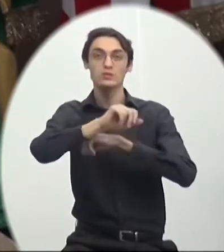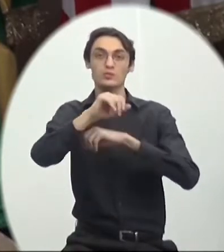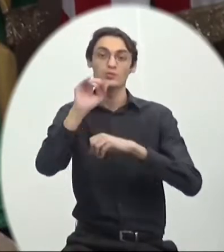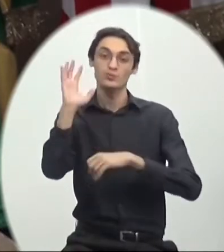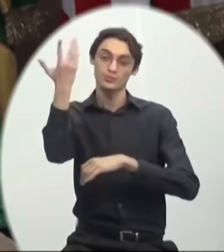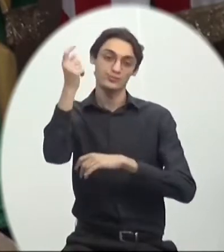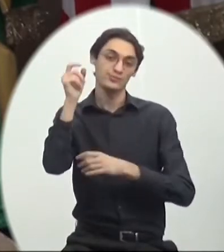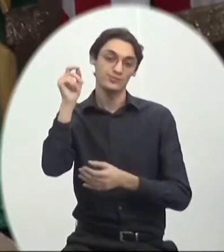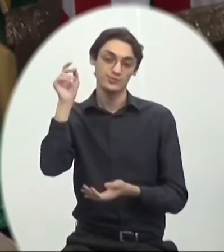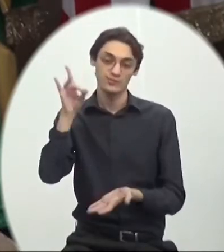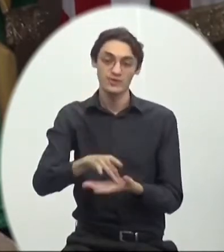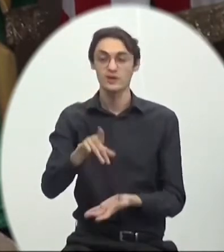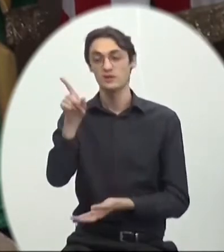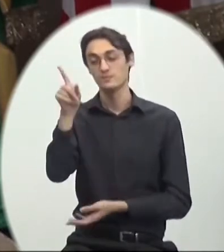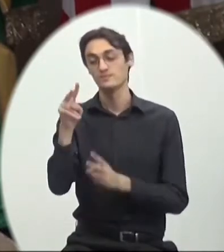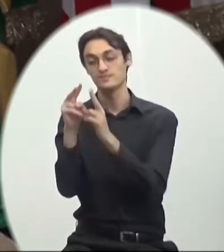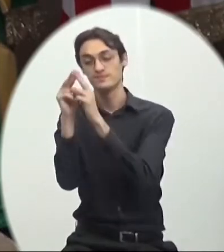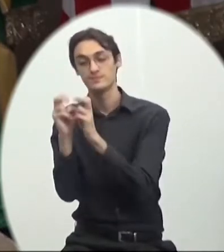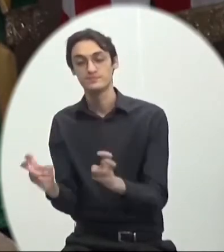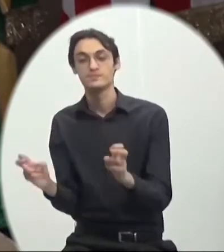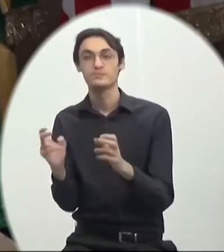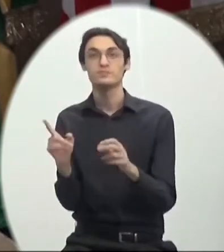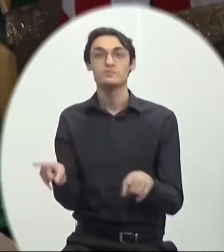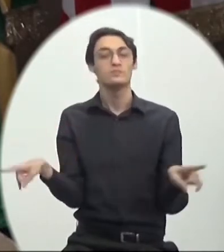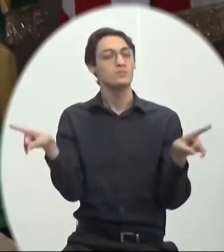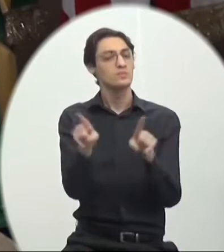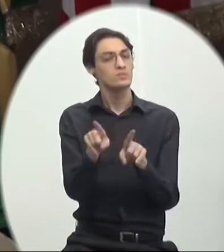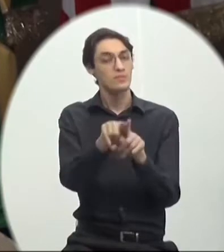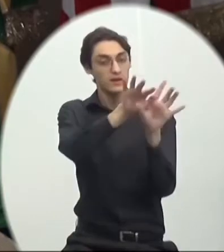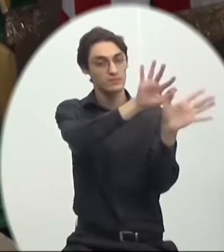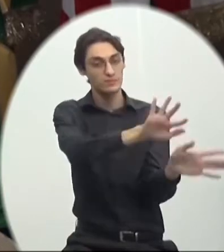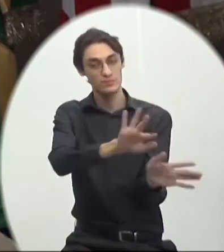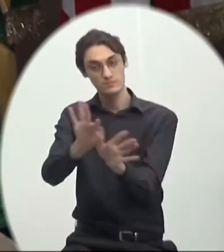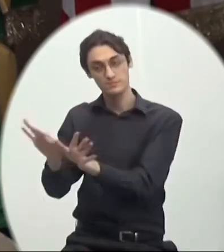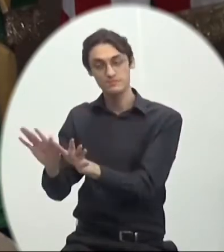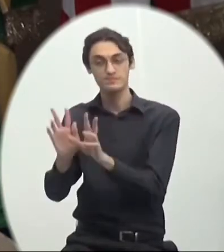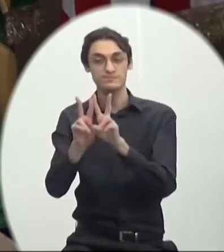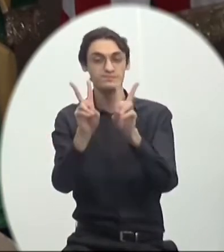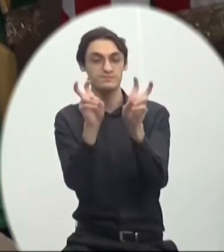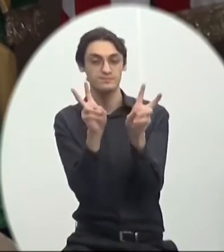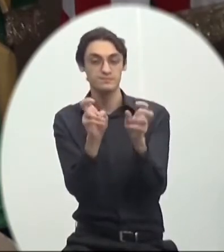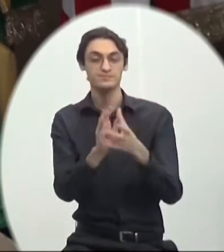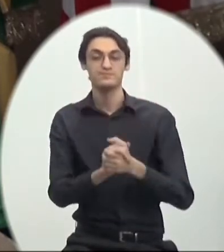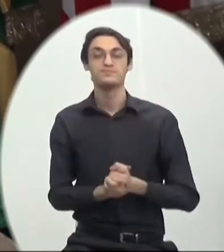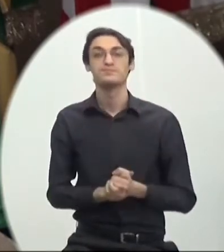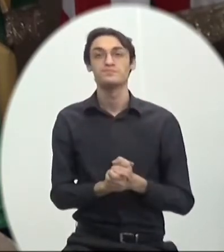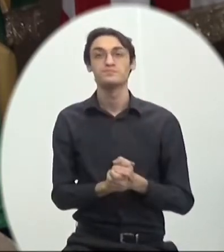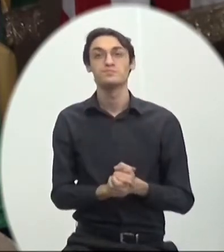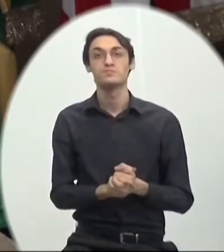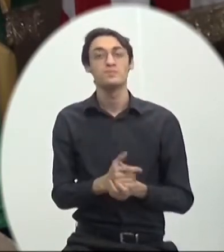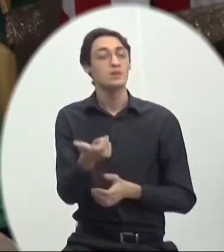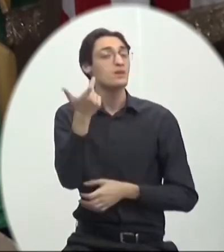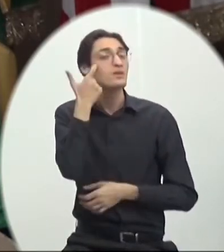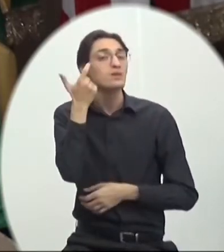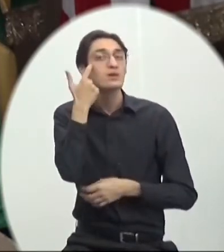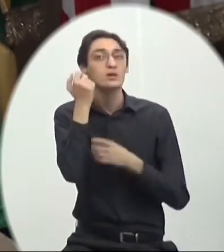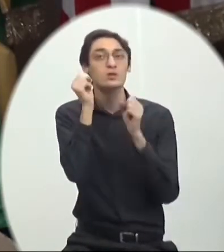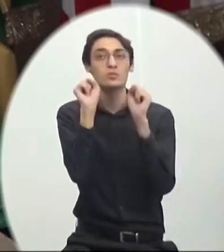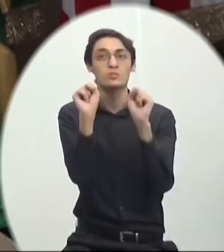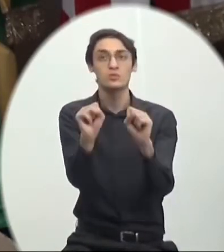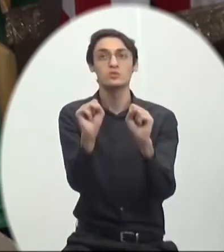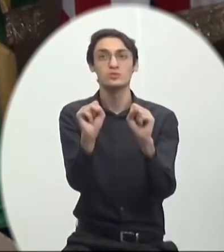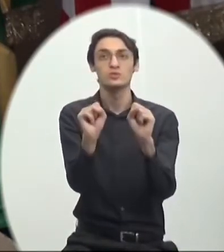situação efetivamente. E ademais, senhor presidente, eu gostaria também que fosse considerado a possibilidade de a gente começar